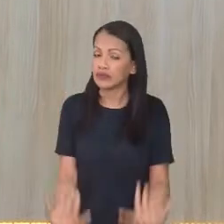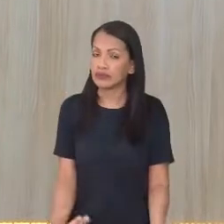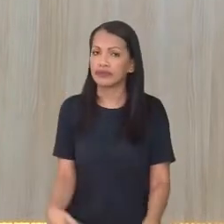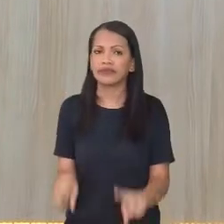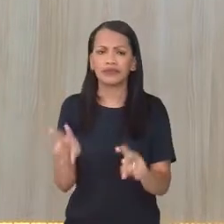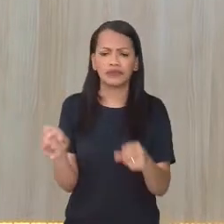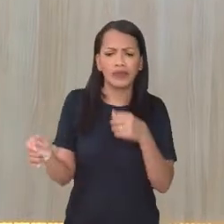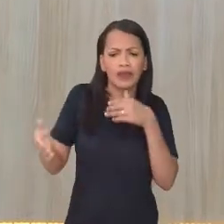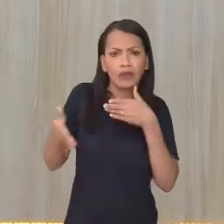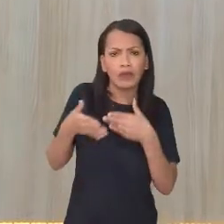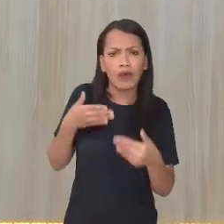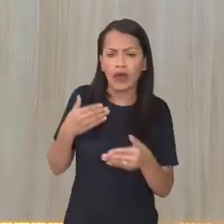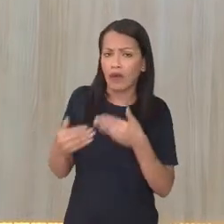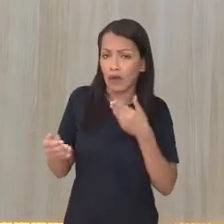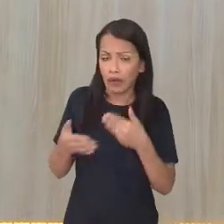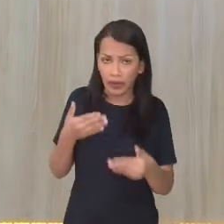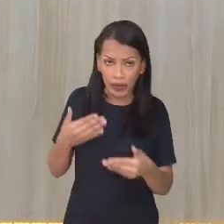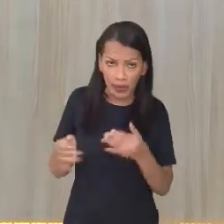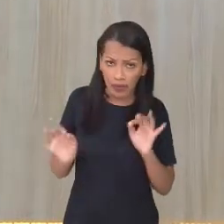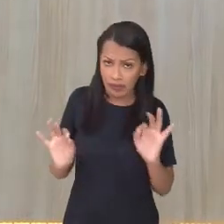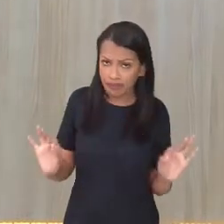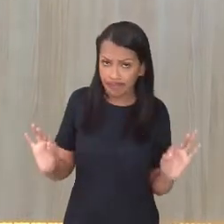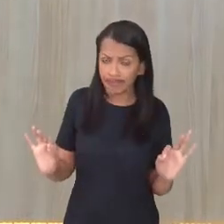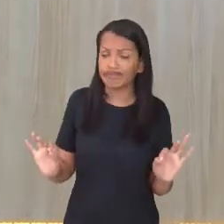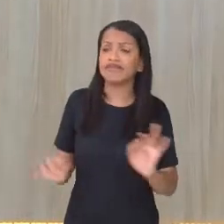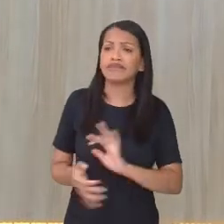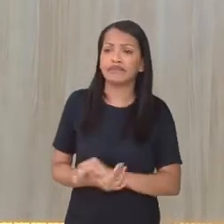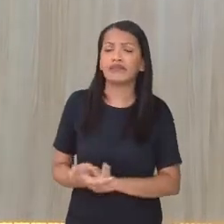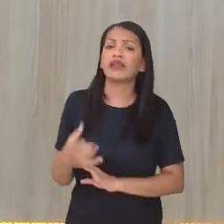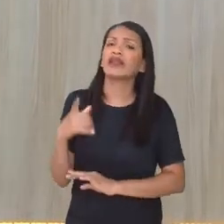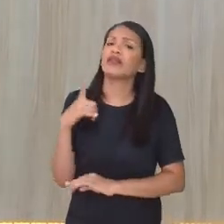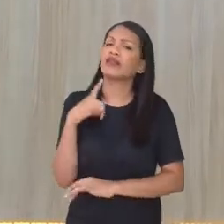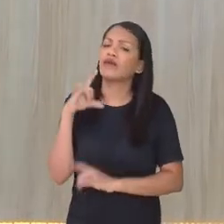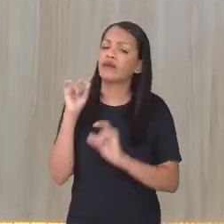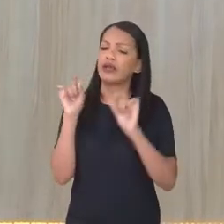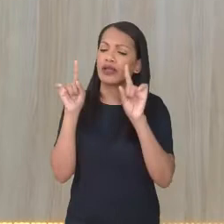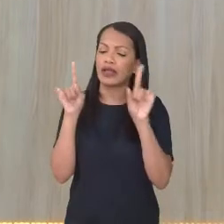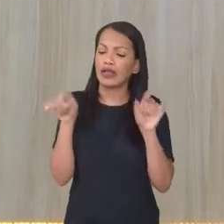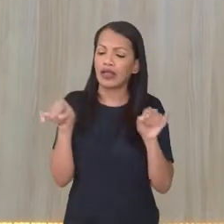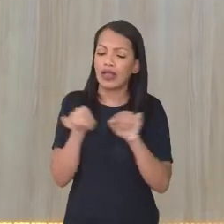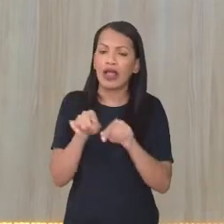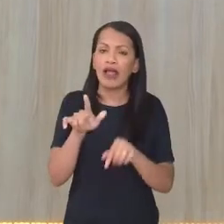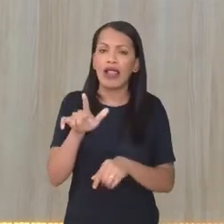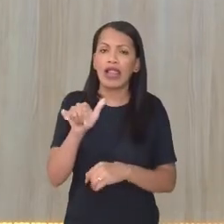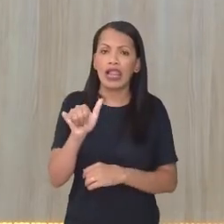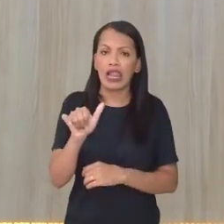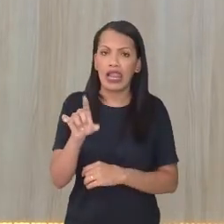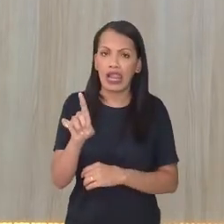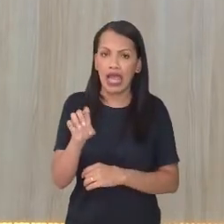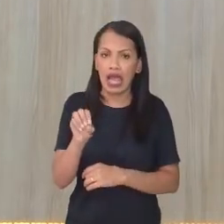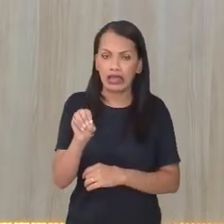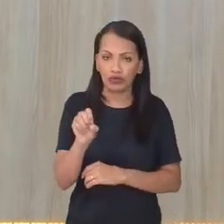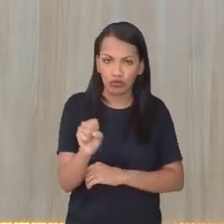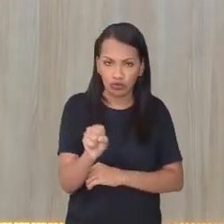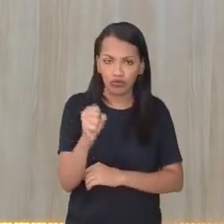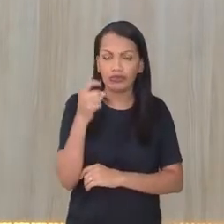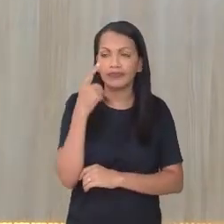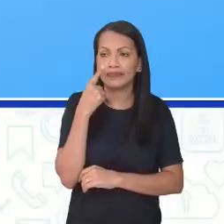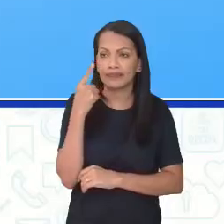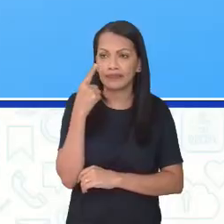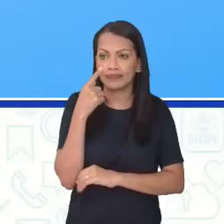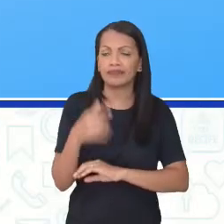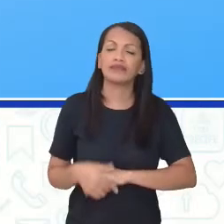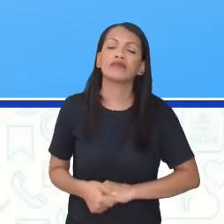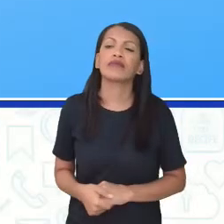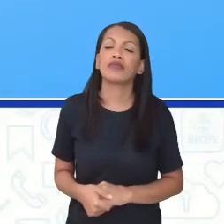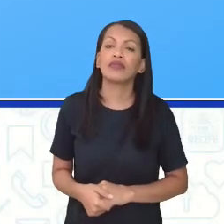vale para qualquer um, tá? Eu tenho os lados que eu coloquei de preto, se der um zoom fica maravilhoso. Eu